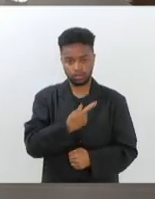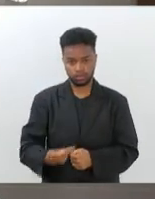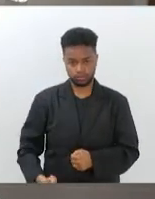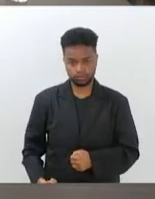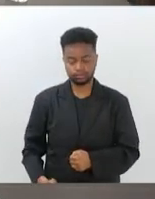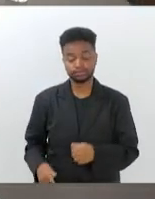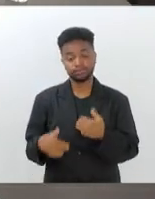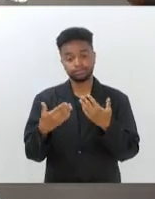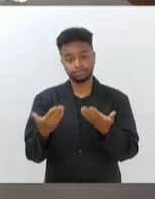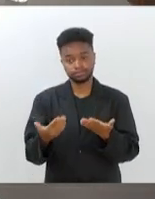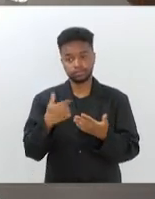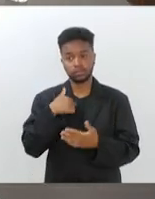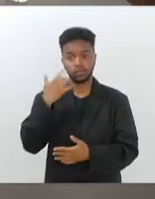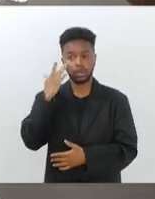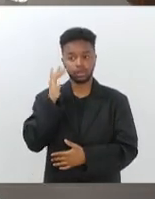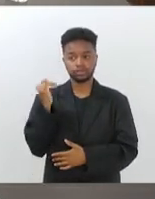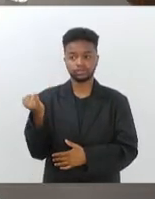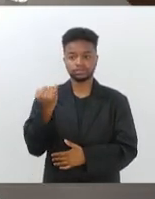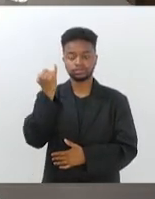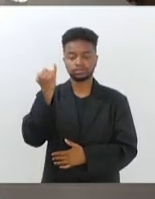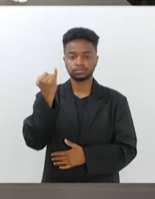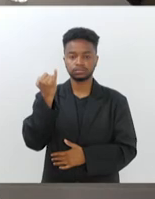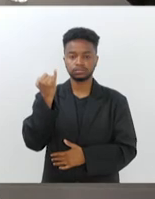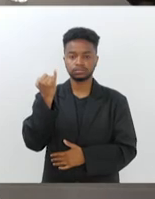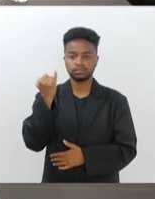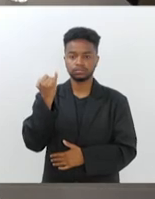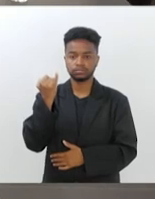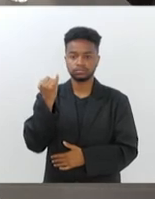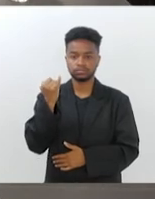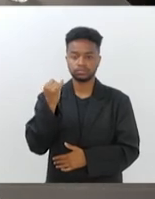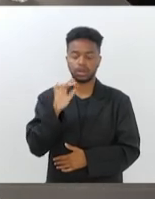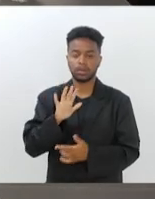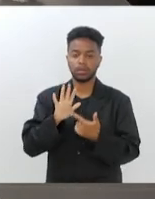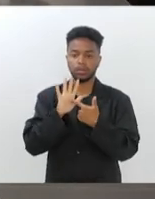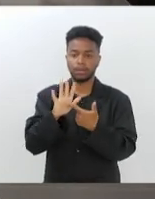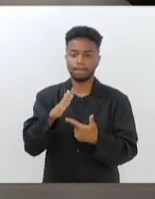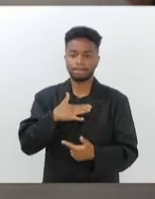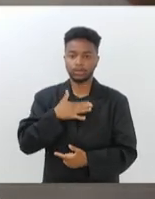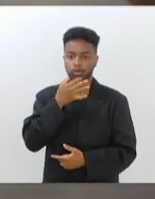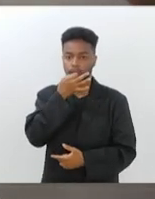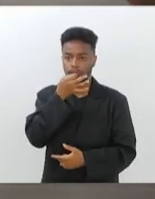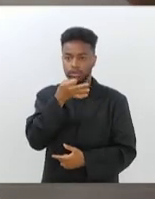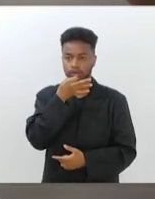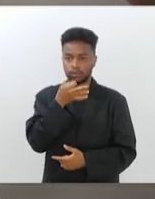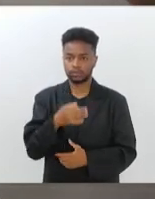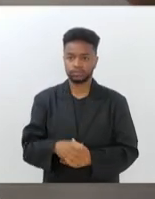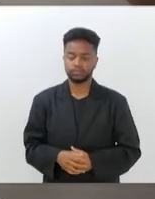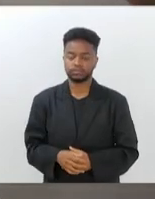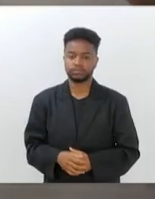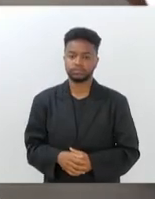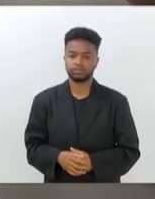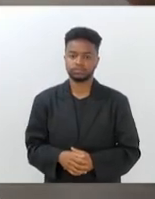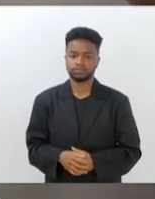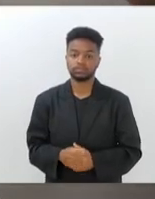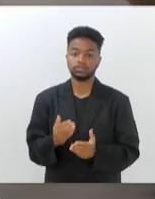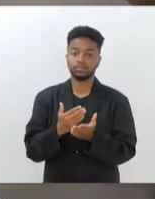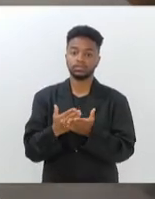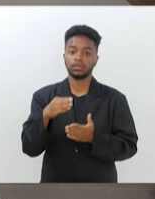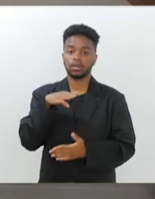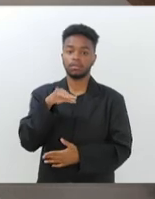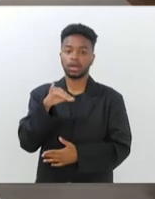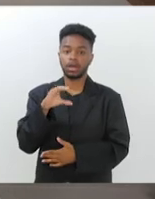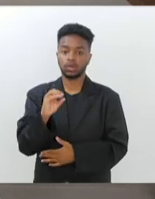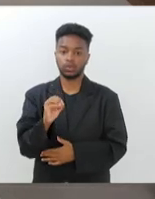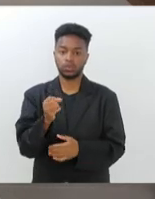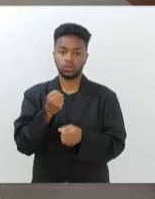Então acho de bom Tom fazer a minha ponderação a respeito eh desde Maio do ano